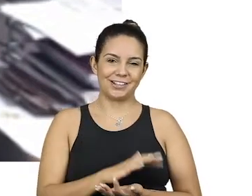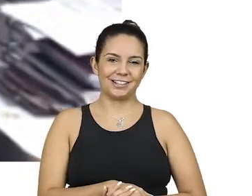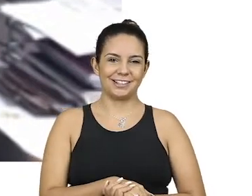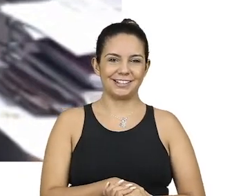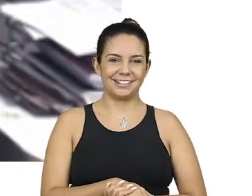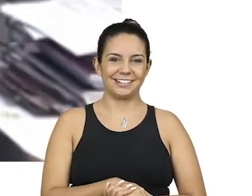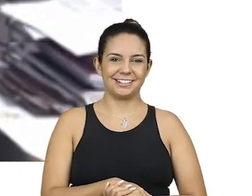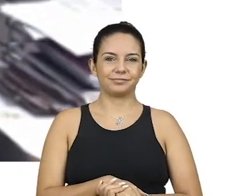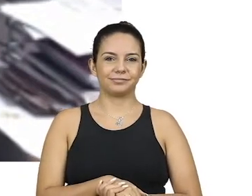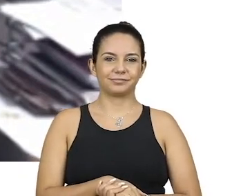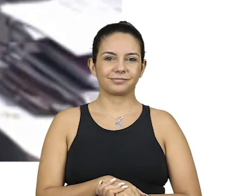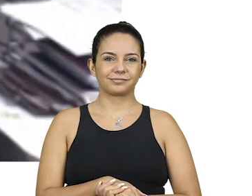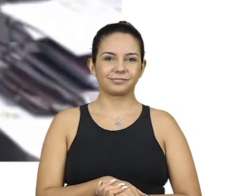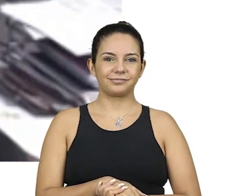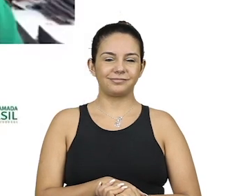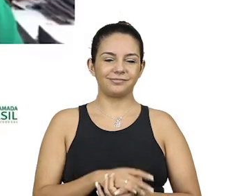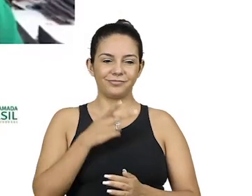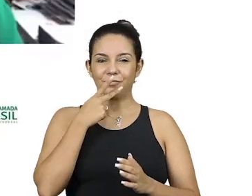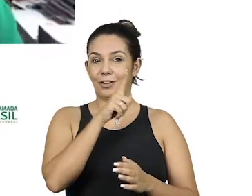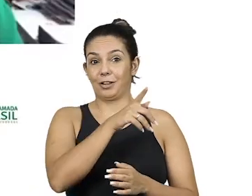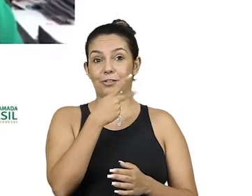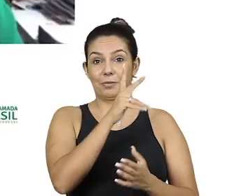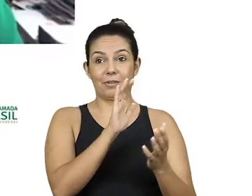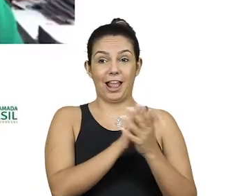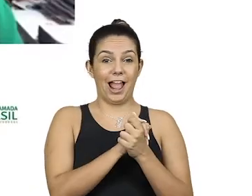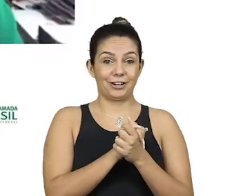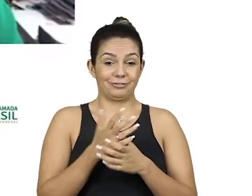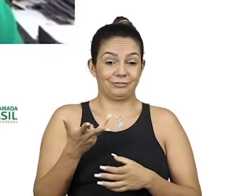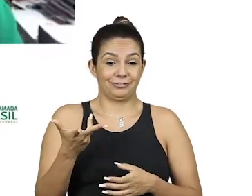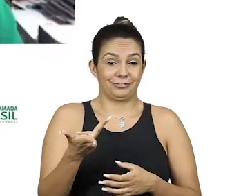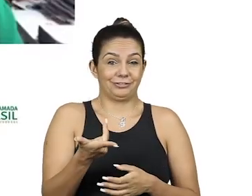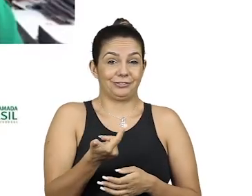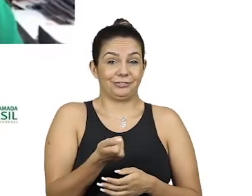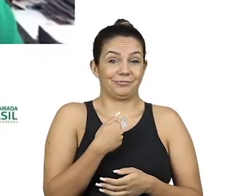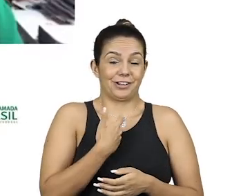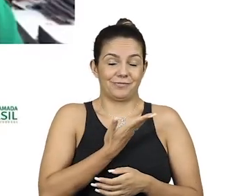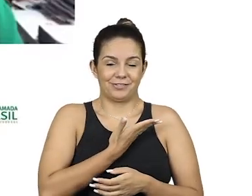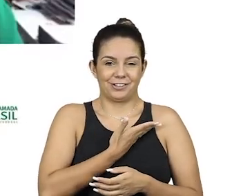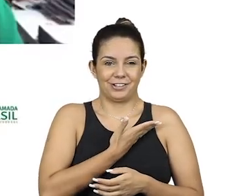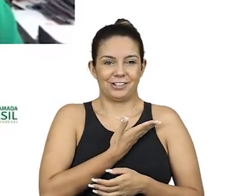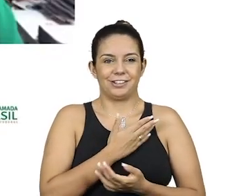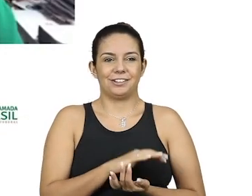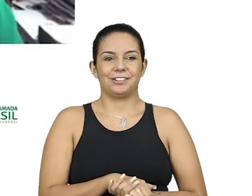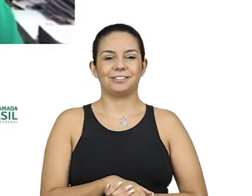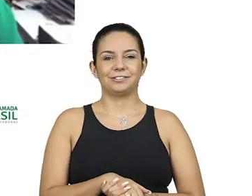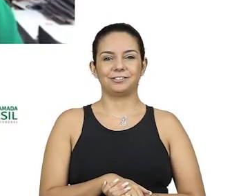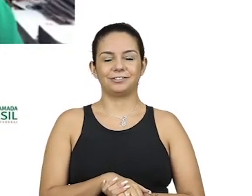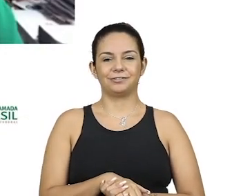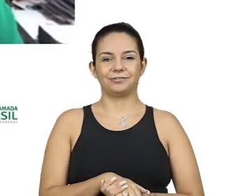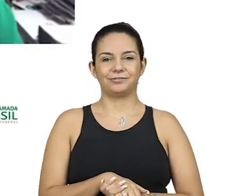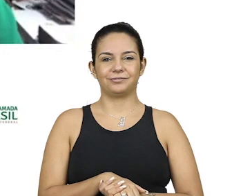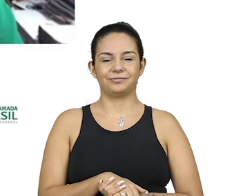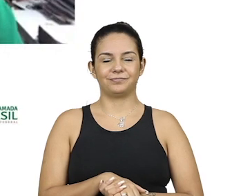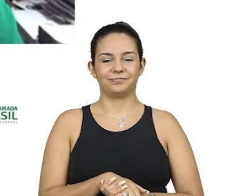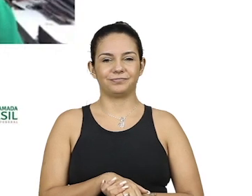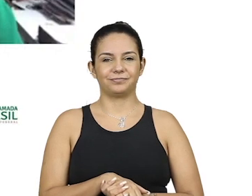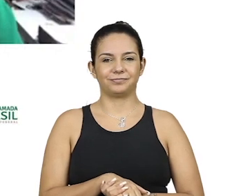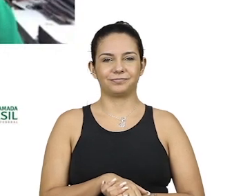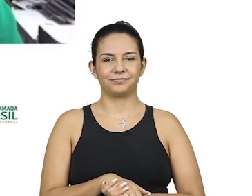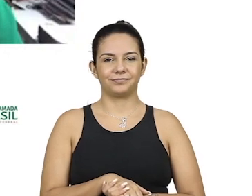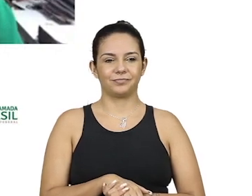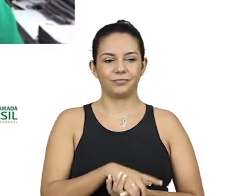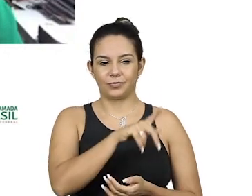Um monumental poeta, meu queridíssimo amigo Afonso Romano Santana. Mas até